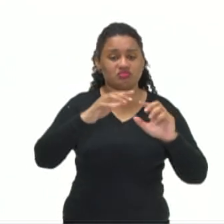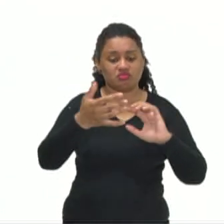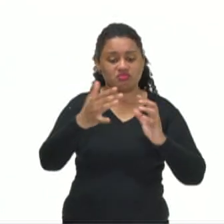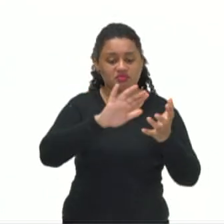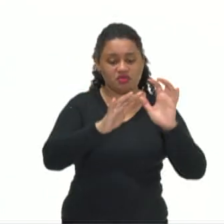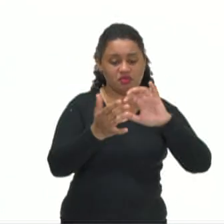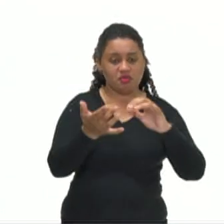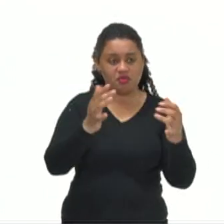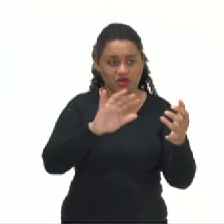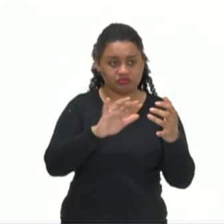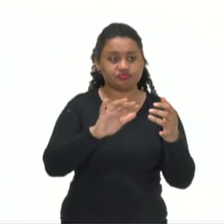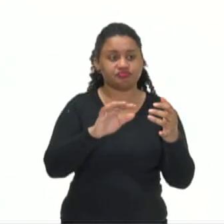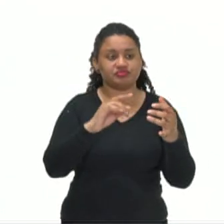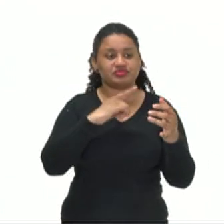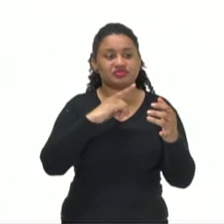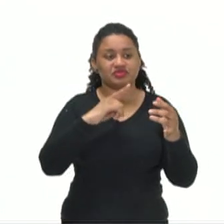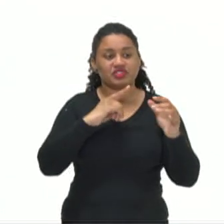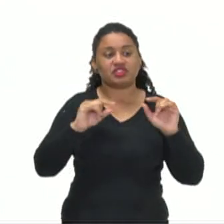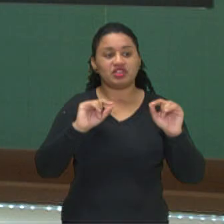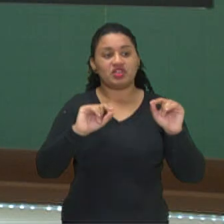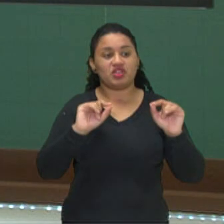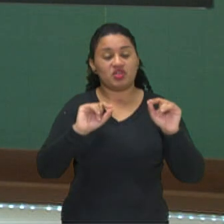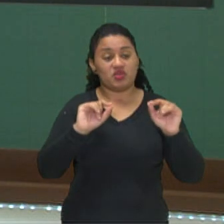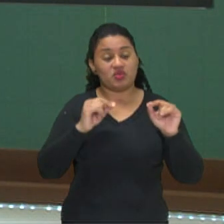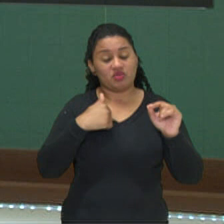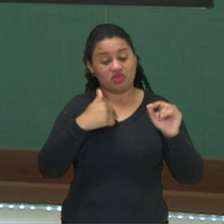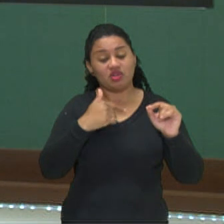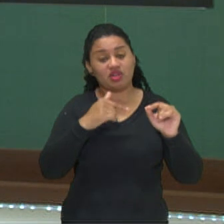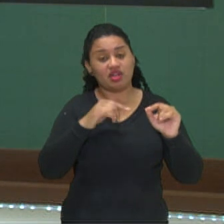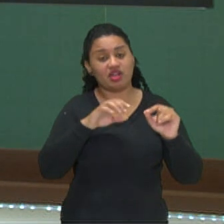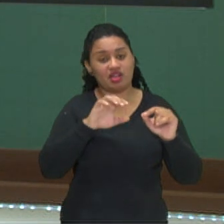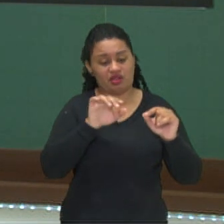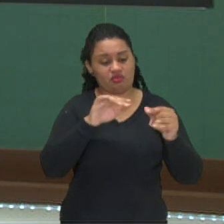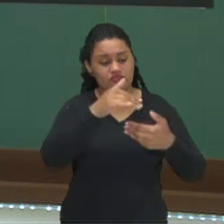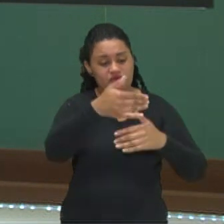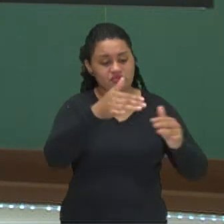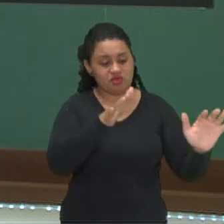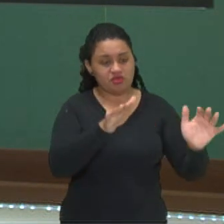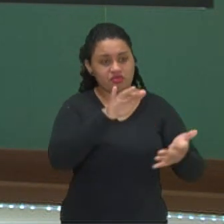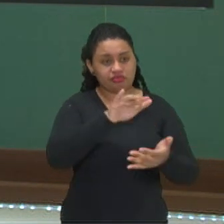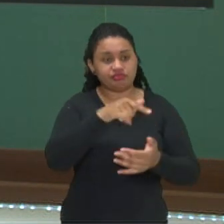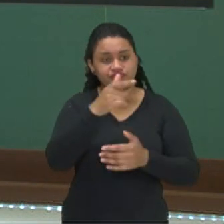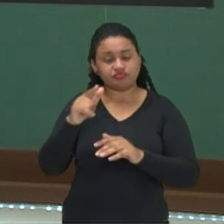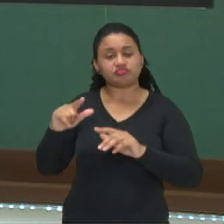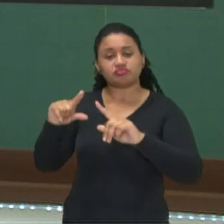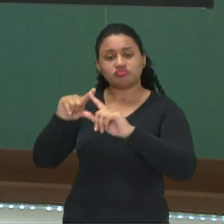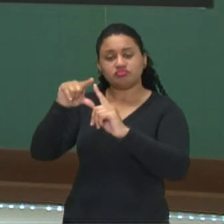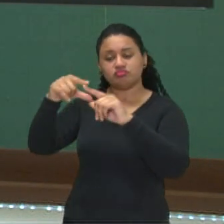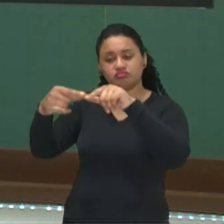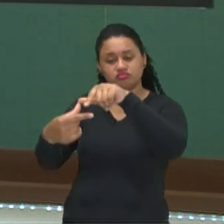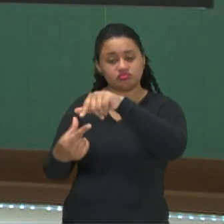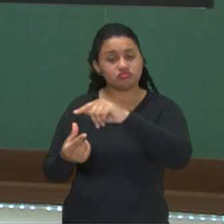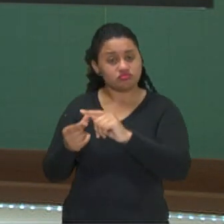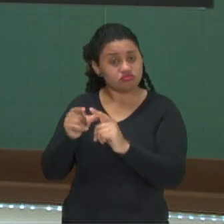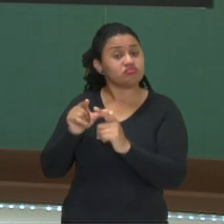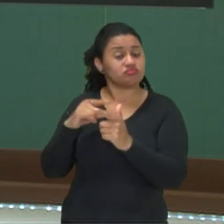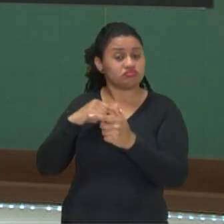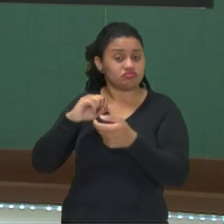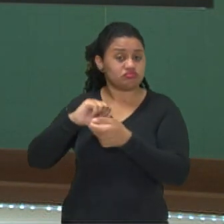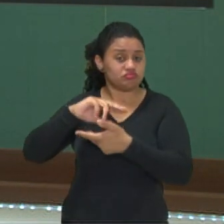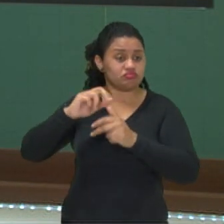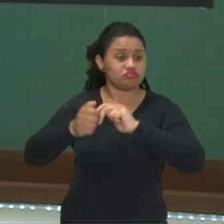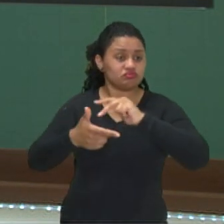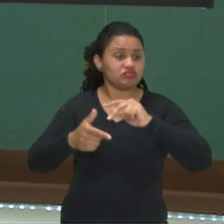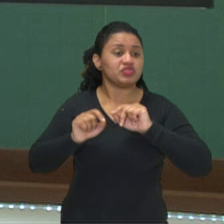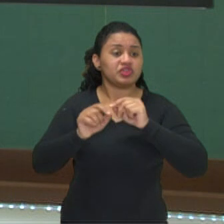for montado. Aqui a gente tem o quê? Nós temos um hexaedro planificado, aqui a gente tem um tetraedro